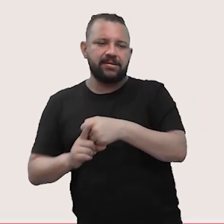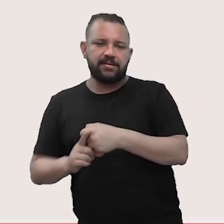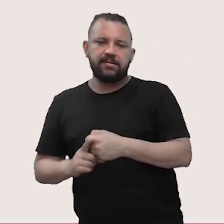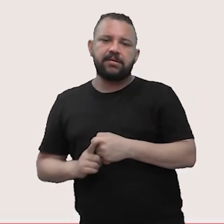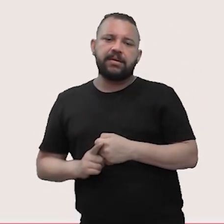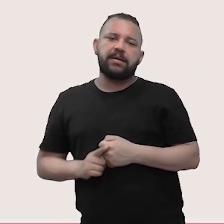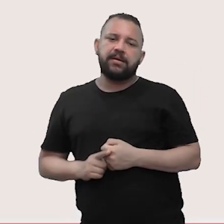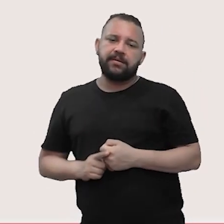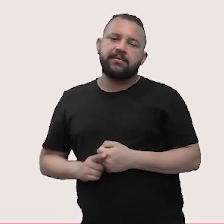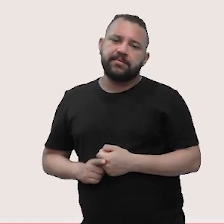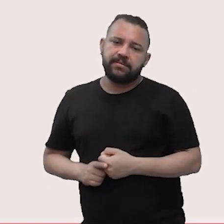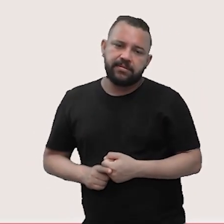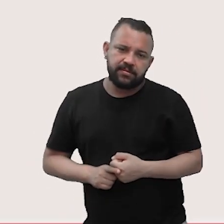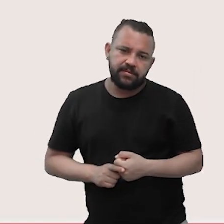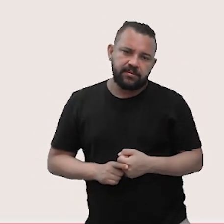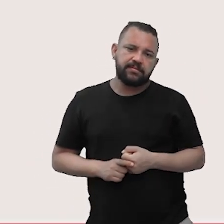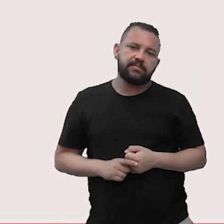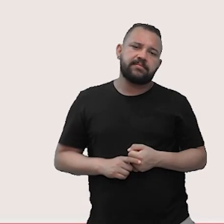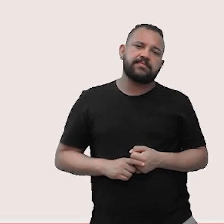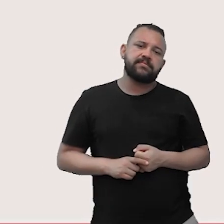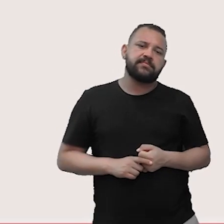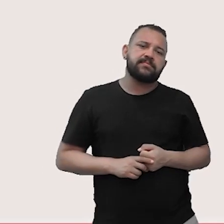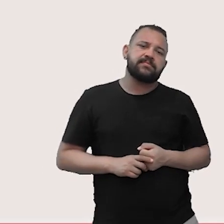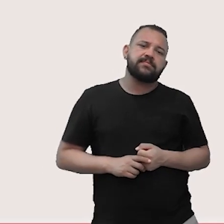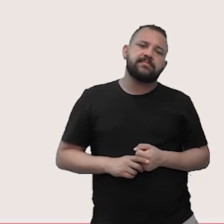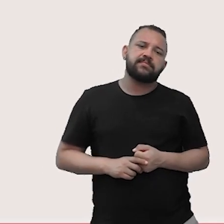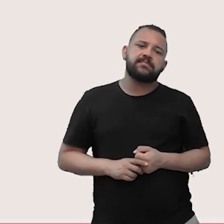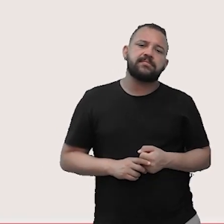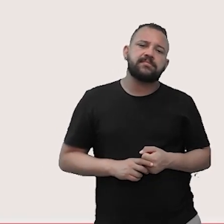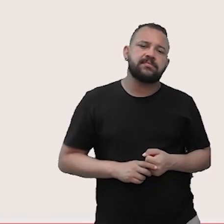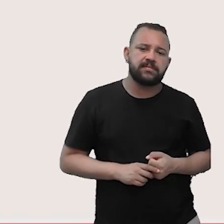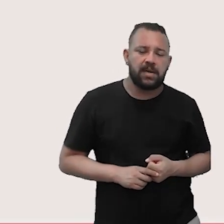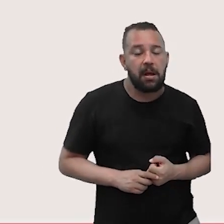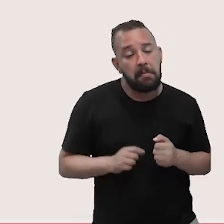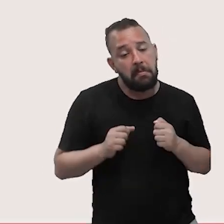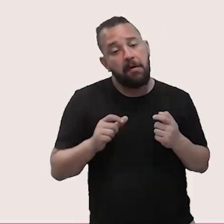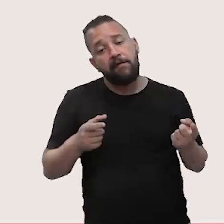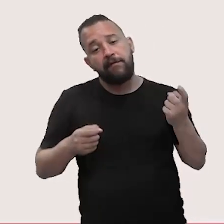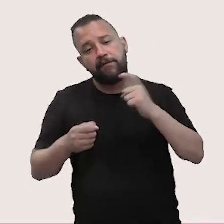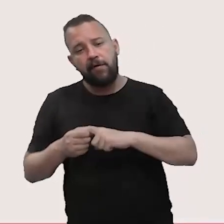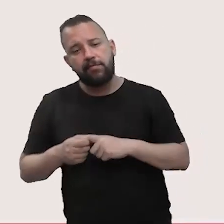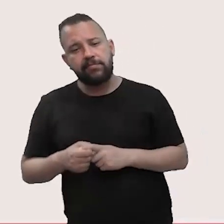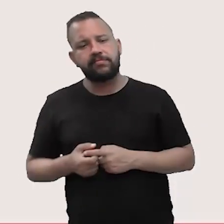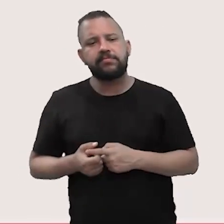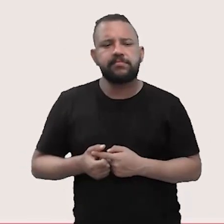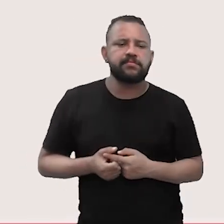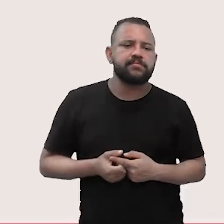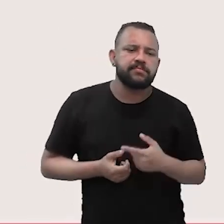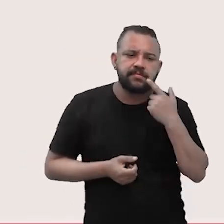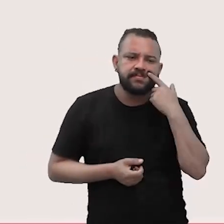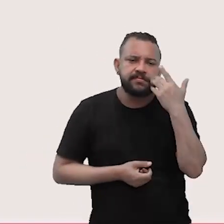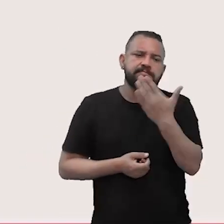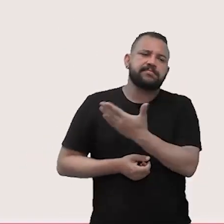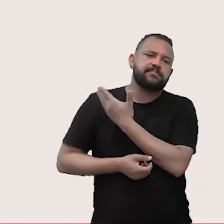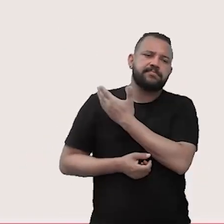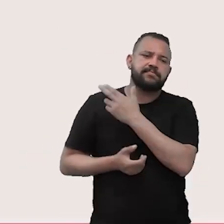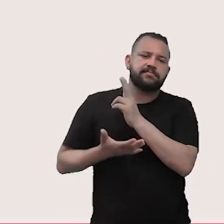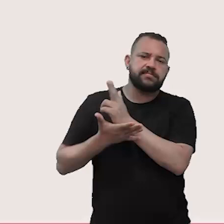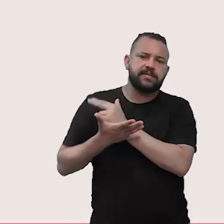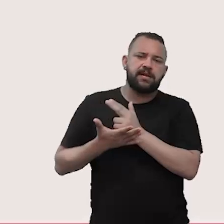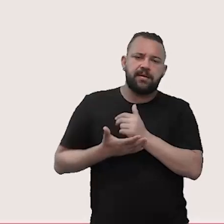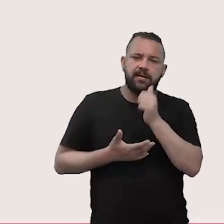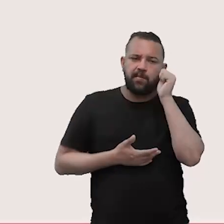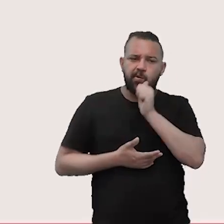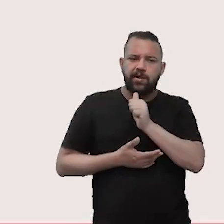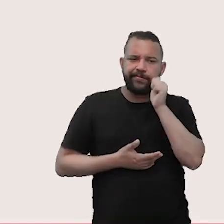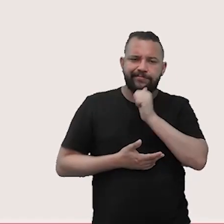essa resposta, não é? Até, volta lá, Robertão, dá uma olhada na imagem da mulher. E o nome,